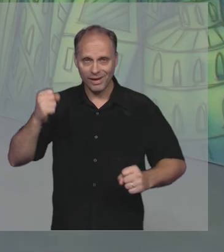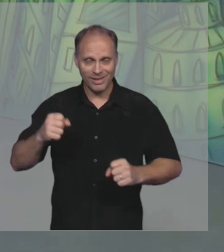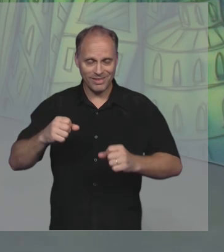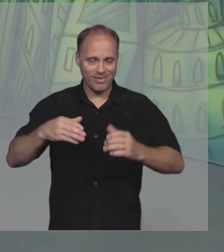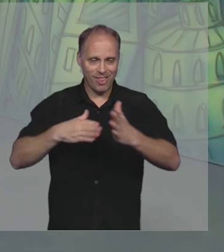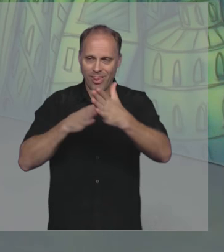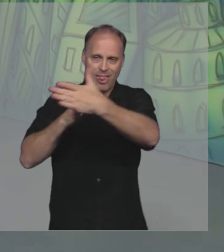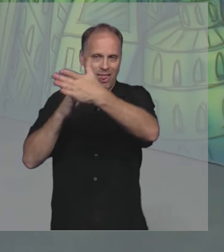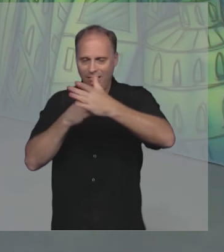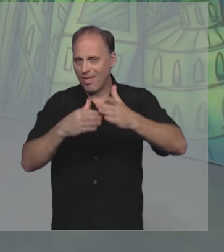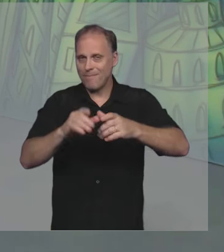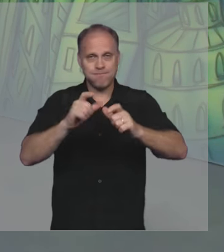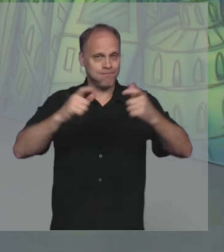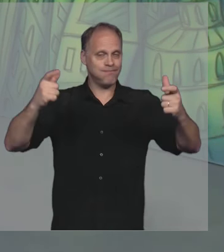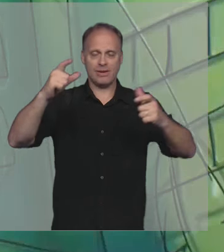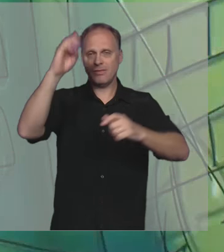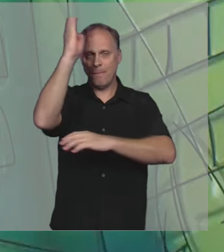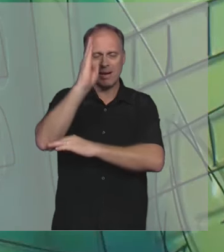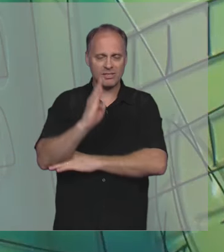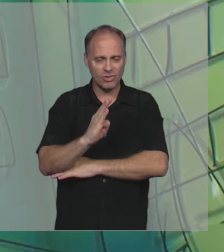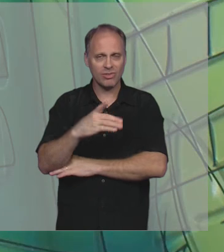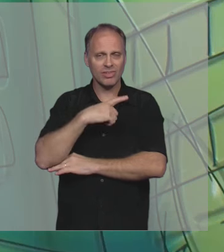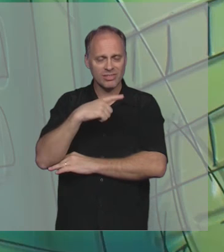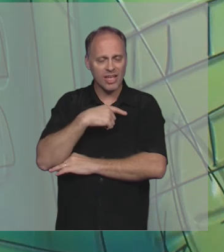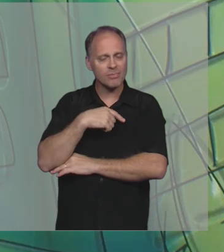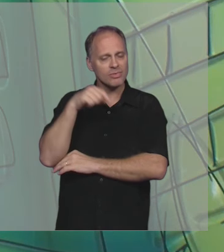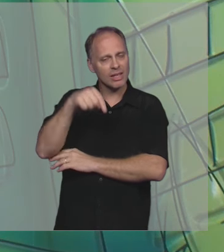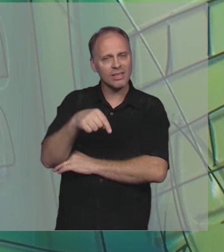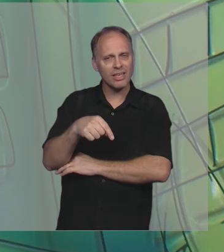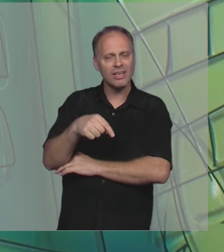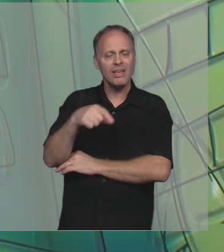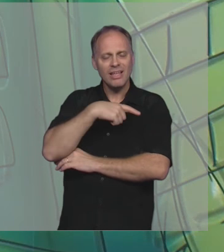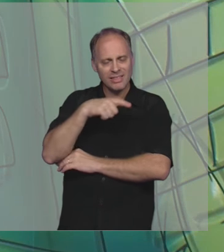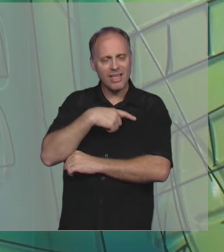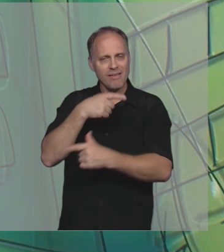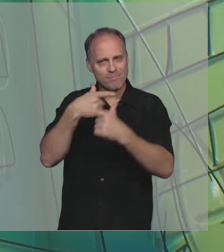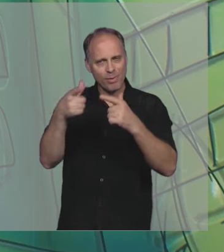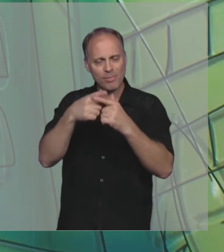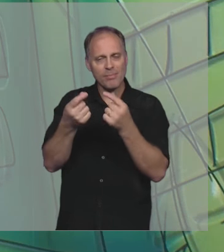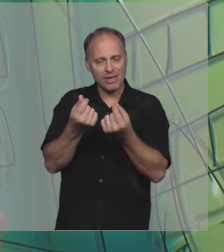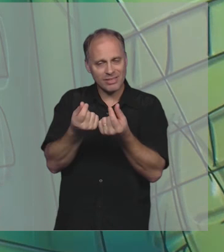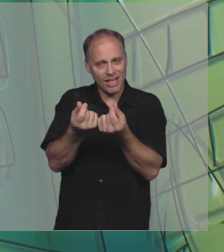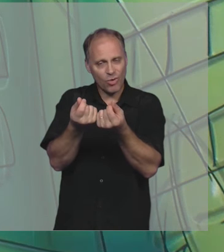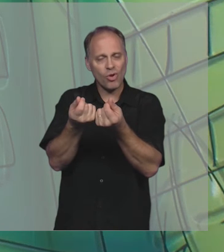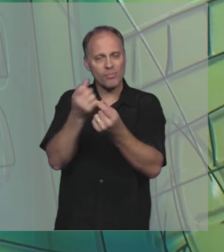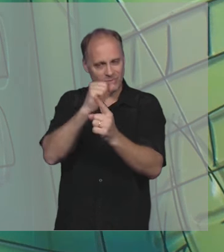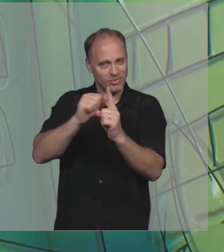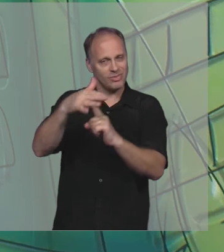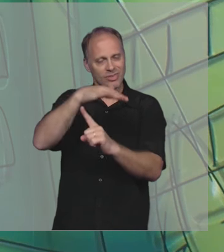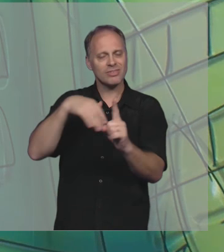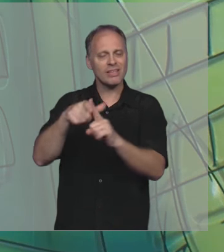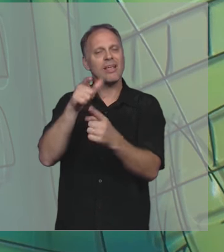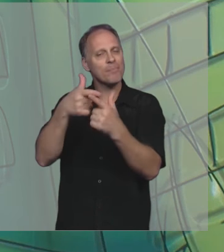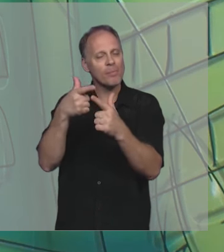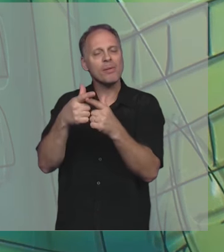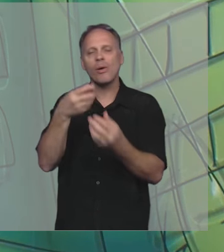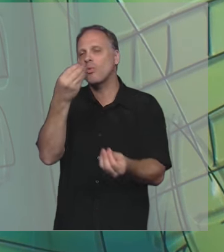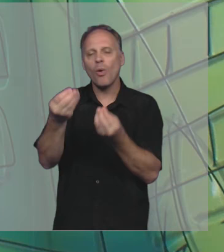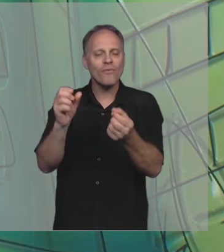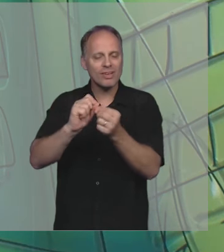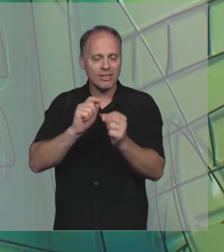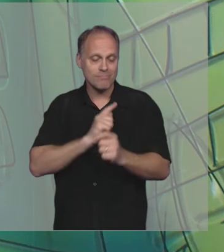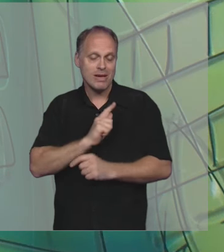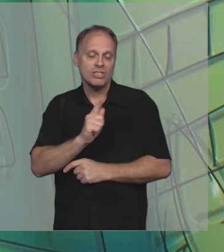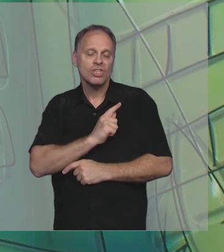E nesse tamanho, né, continental que nós temos, há abismos econômicos e sociais, né? Como fazer uma